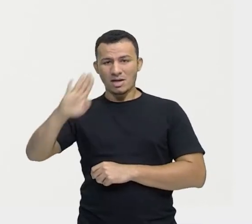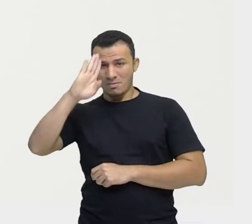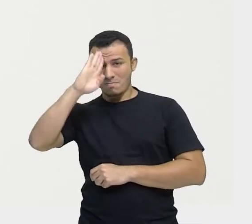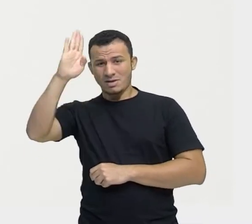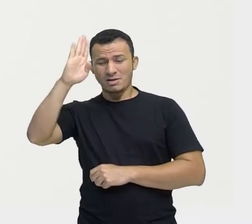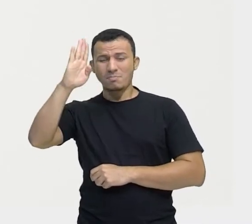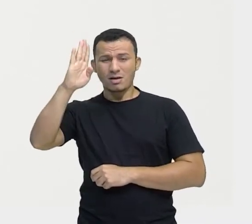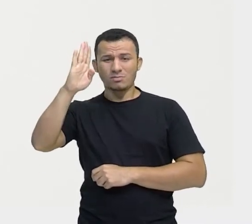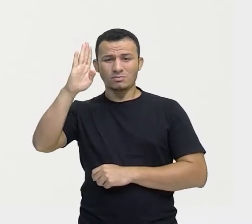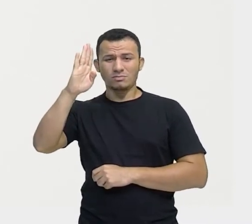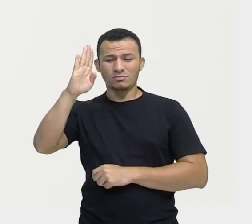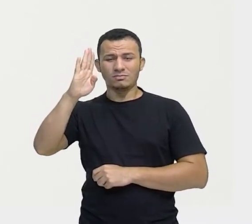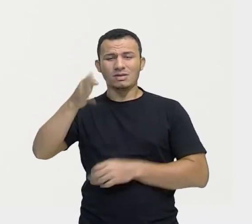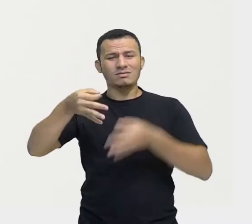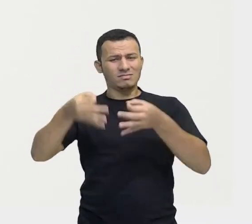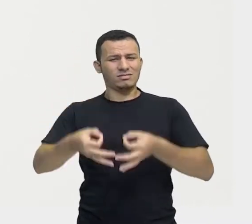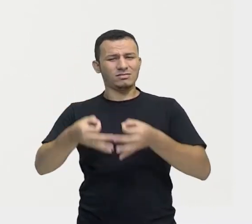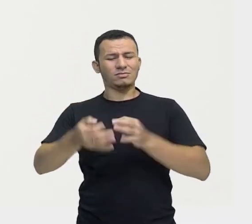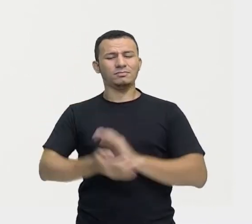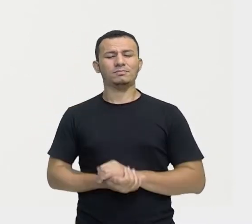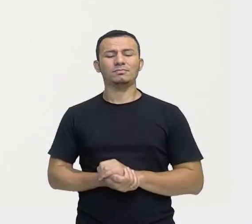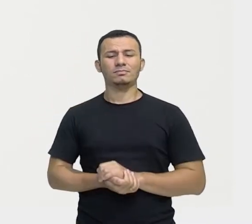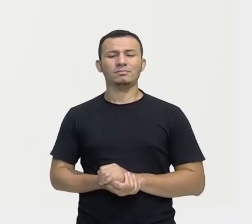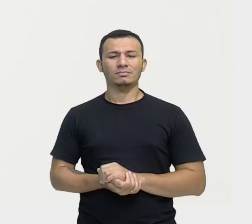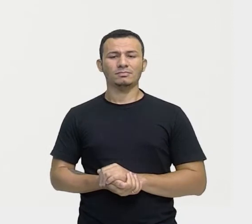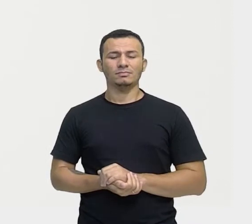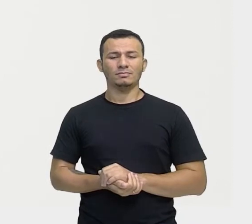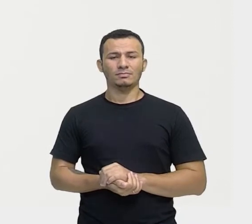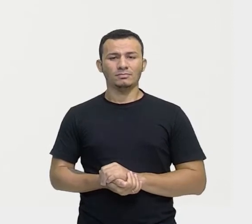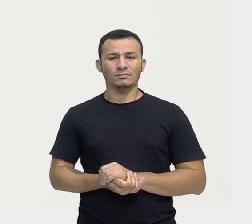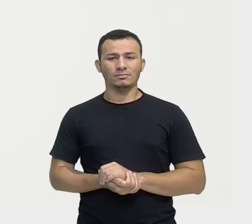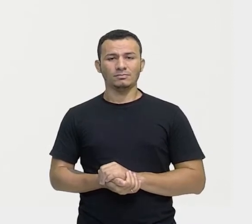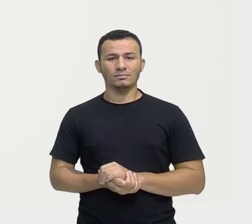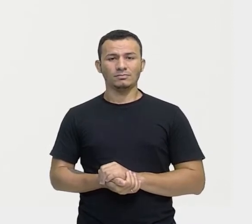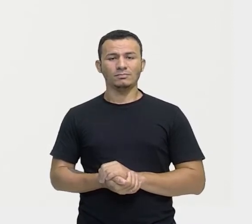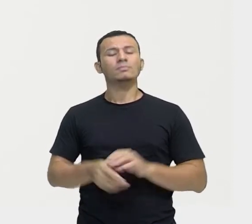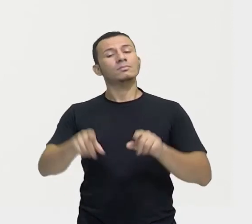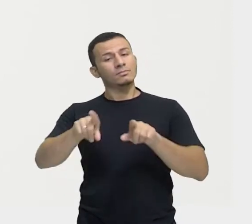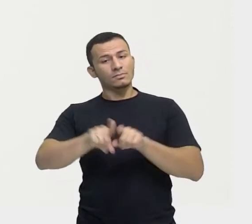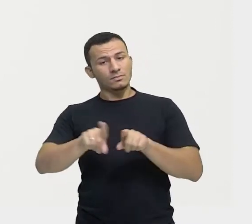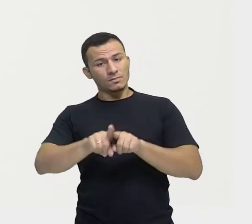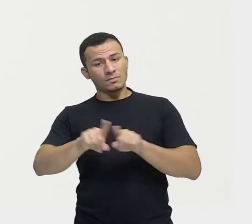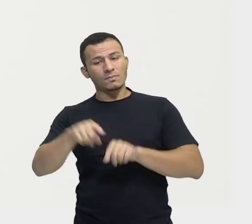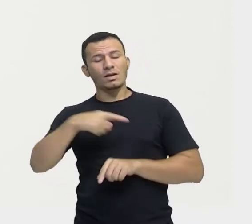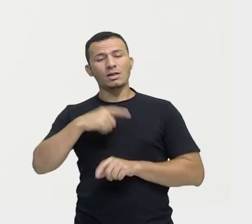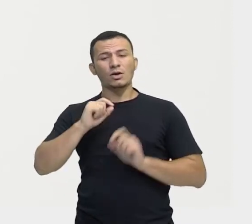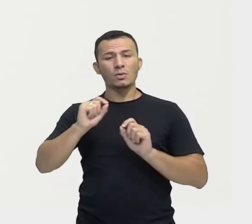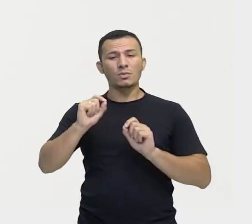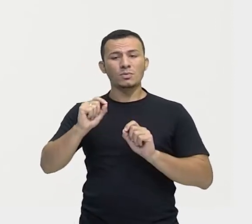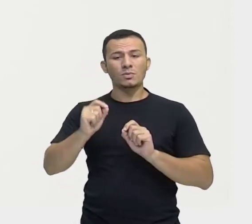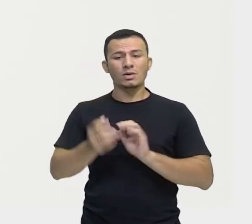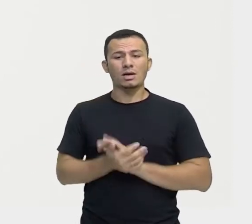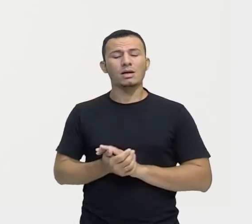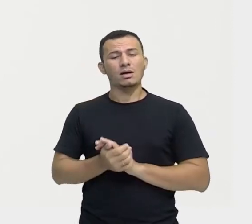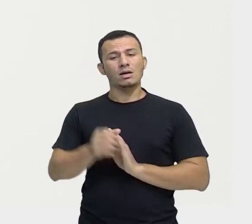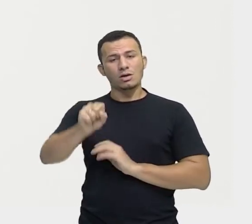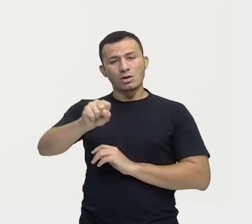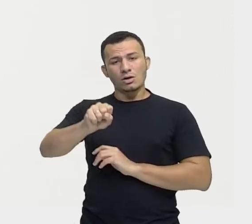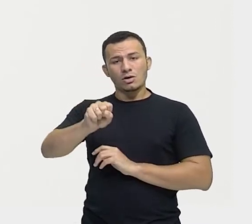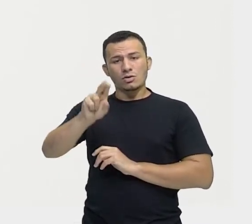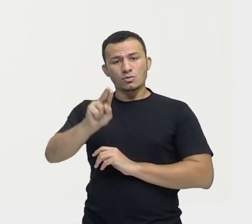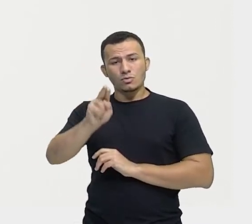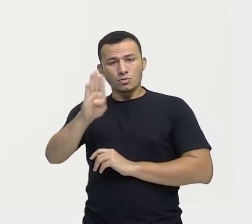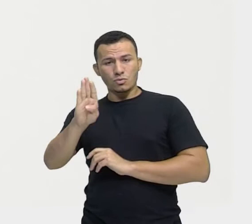certo? É a medida padrão, ok? E nós temos também os